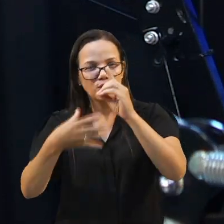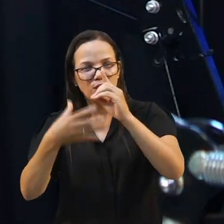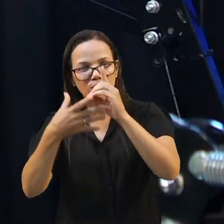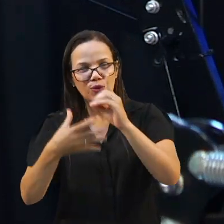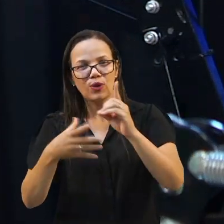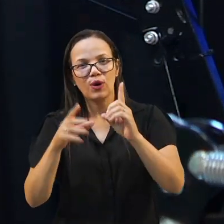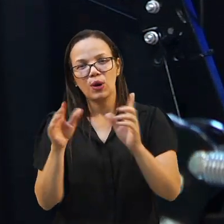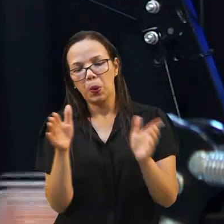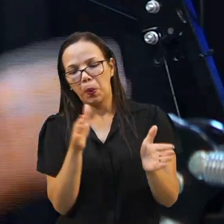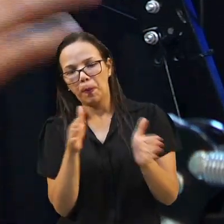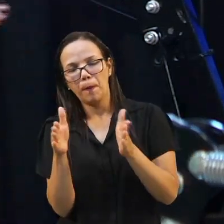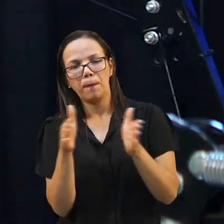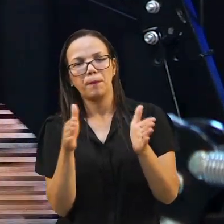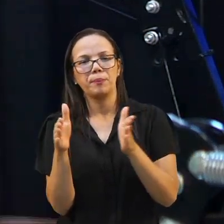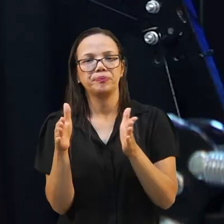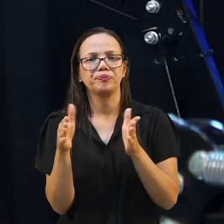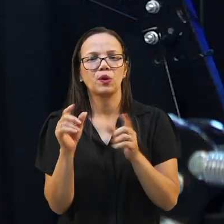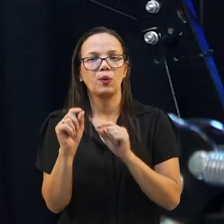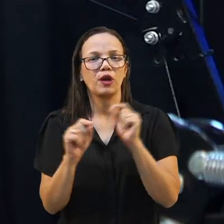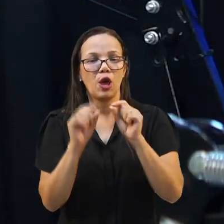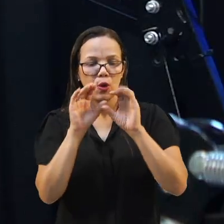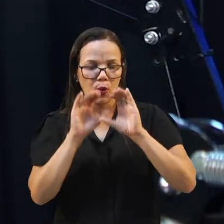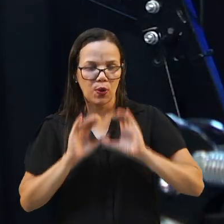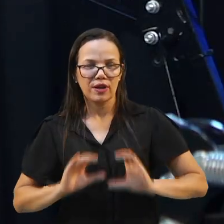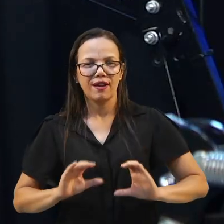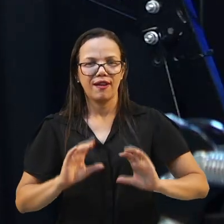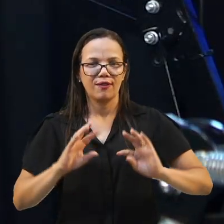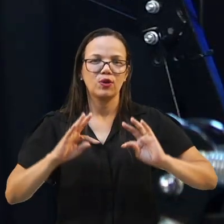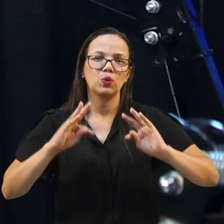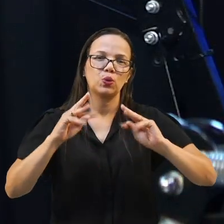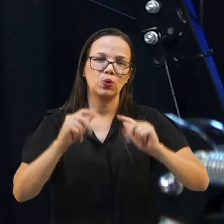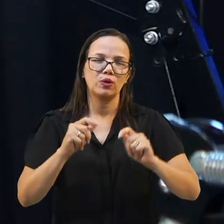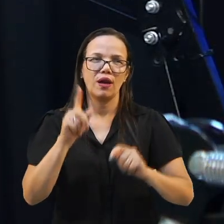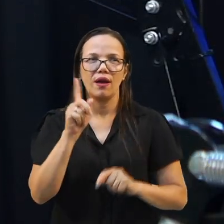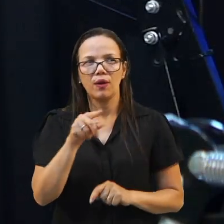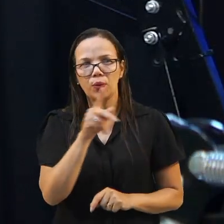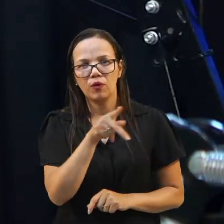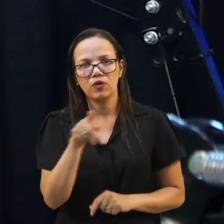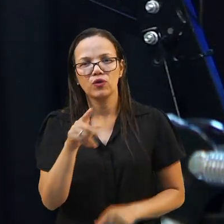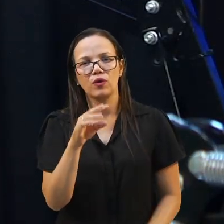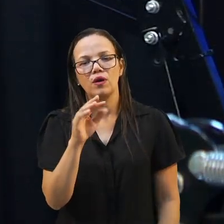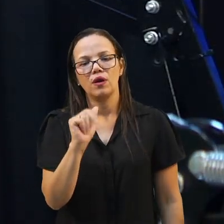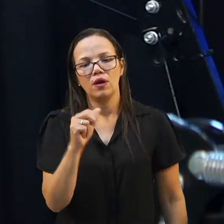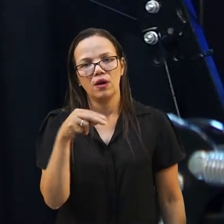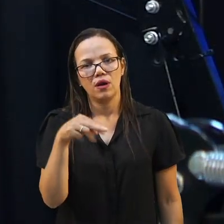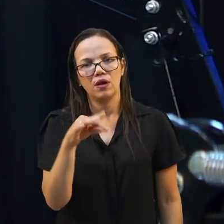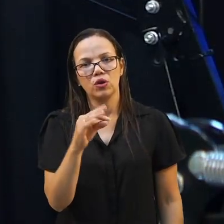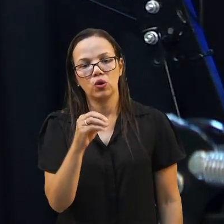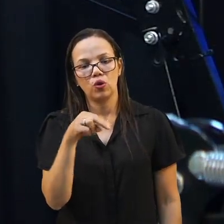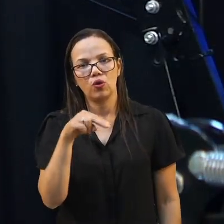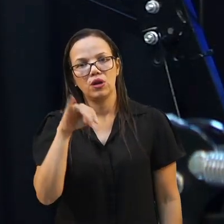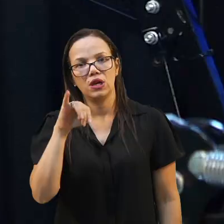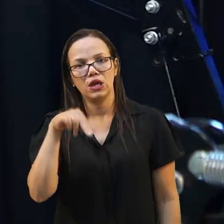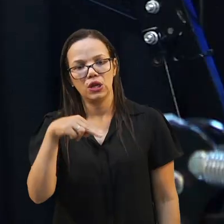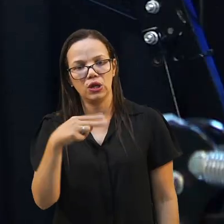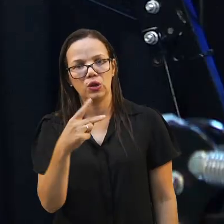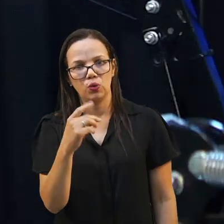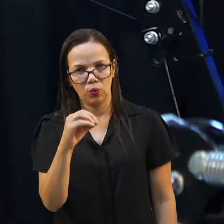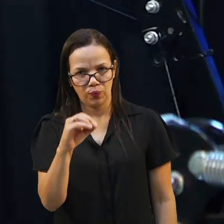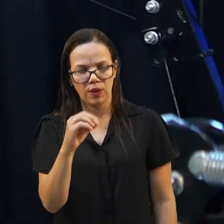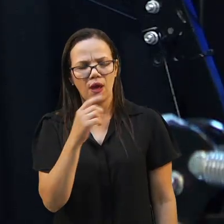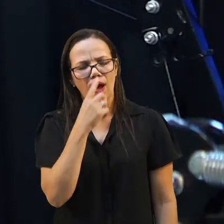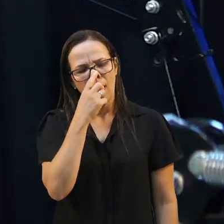nessa época, quem coordenava tudo era o professor Antonino, levei a ele uma proposta